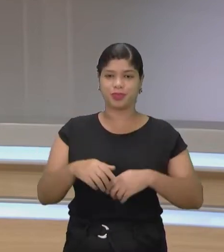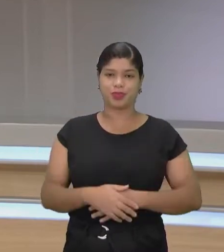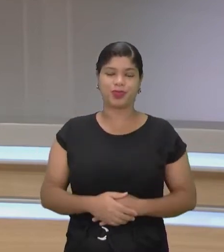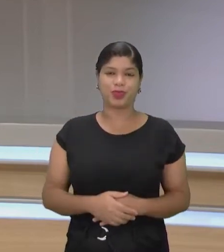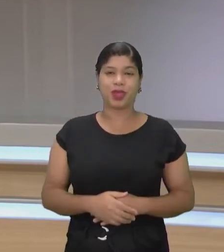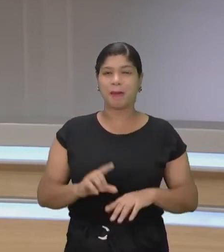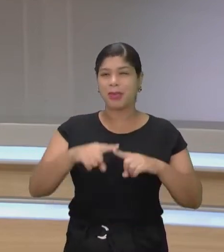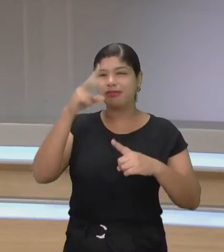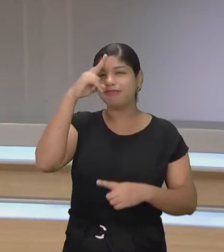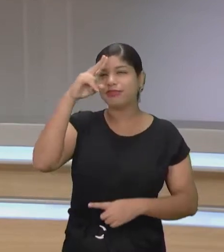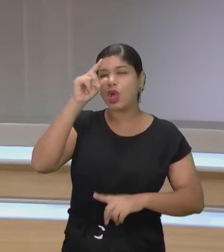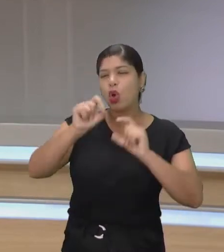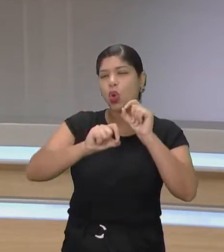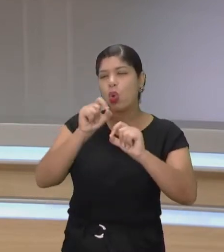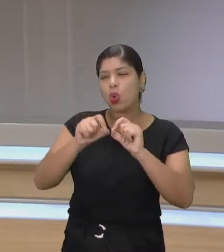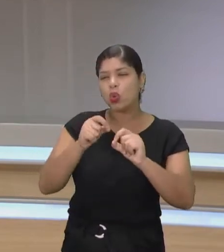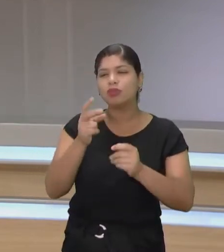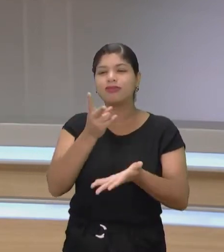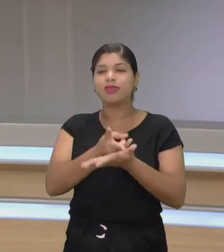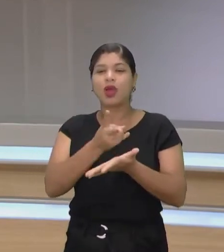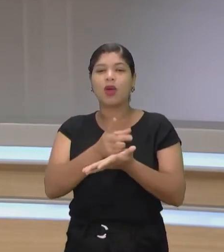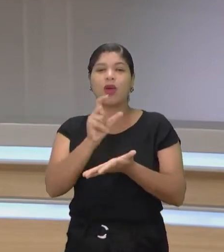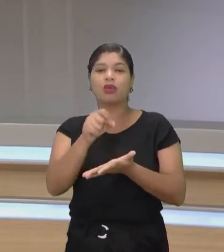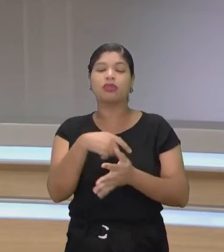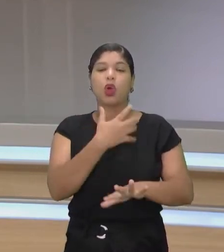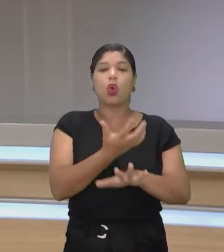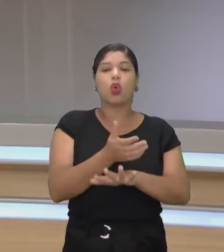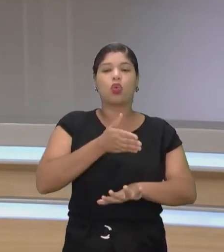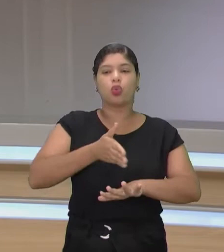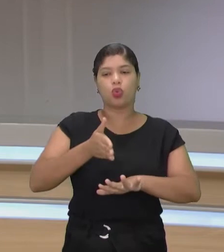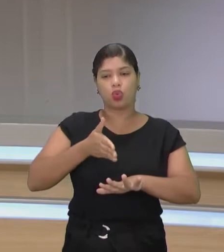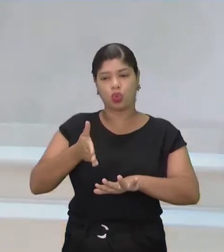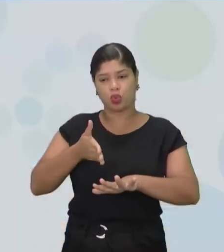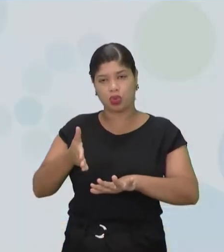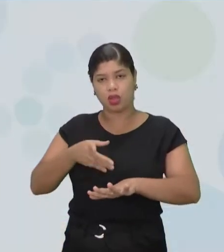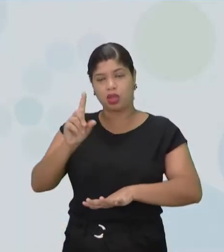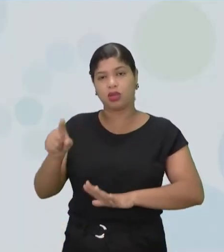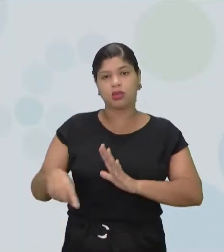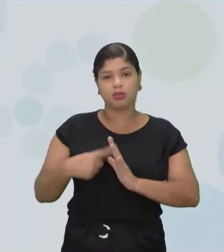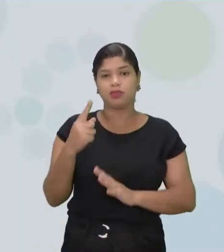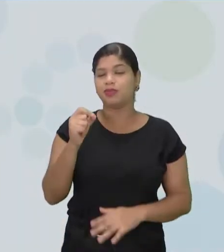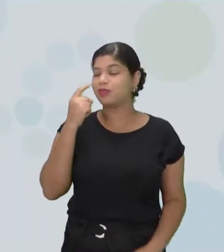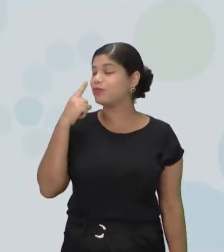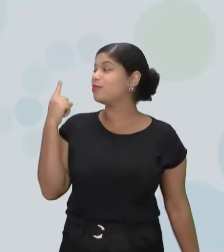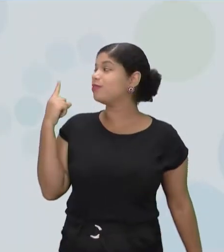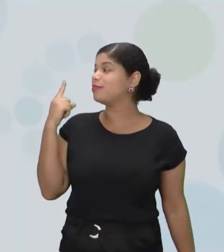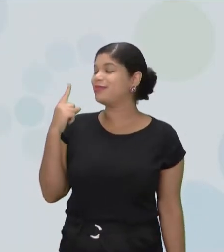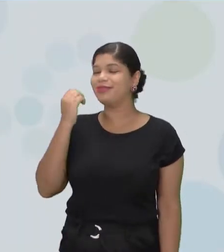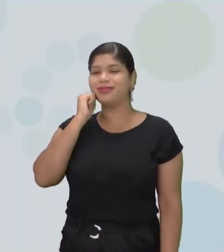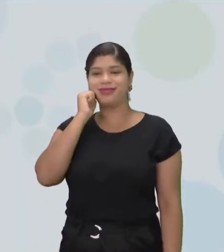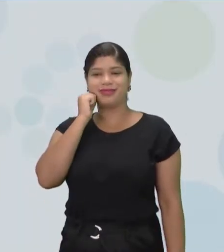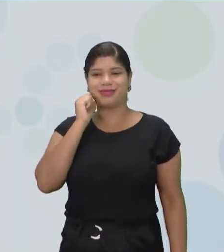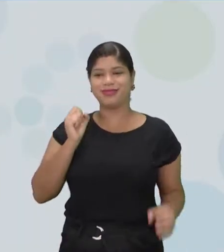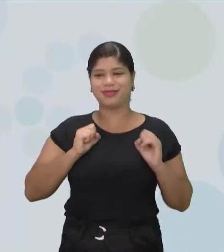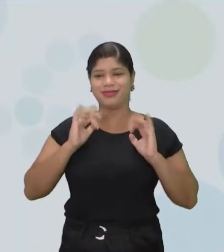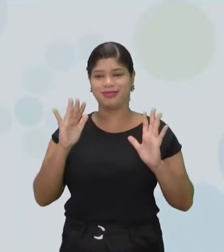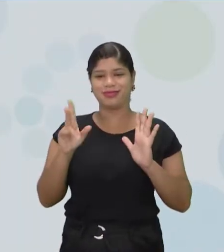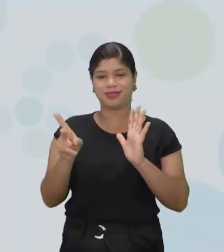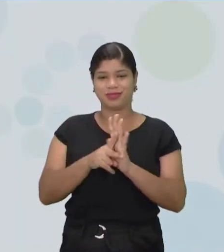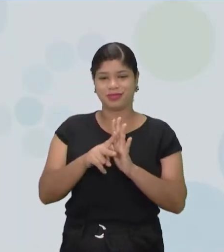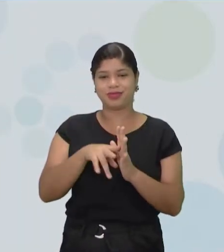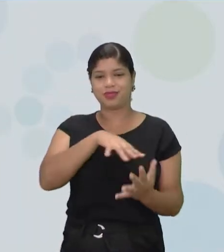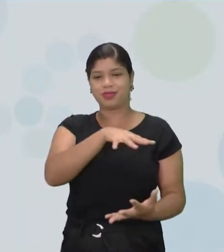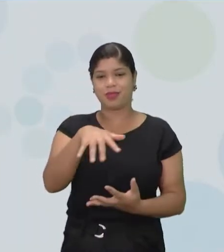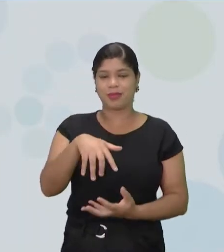só relembrando, como sempre, o nosso primeiro componente é o Ciência em Ação, projeto da Casa Sustentável seria a